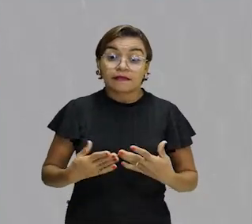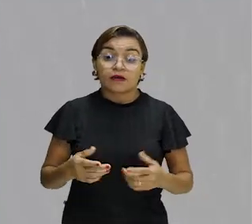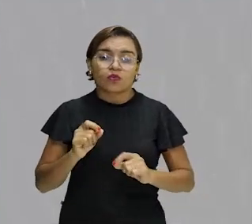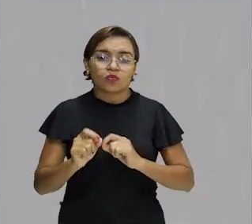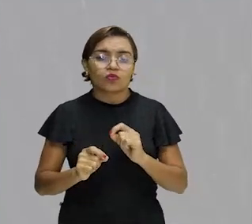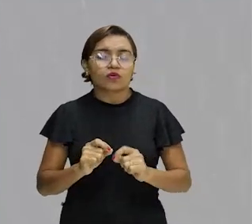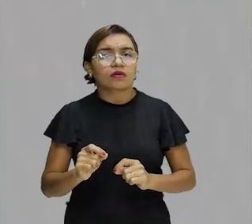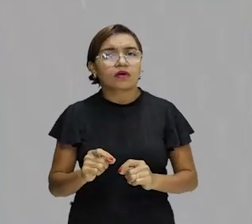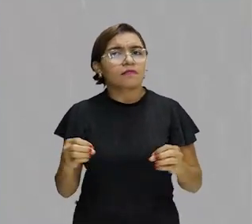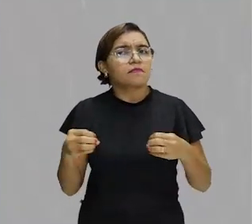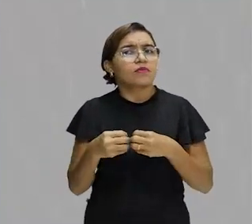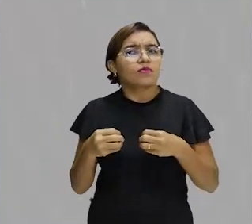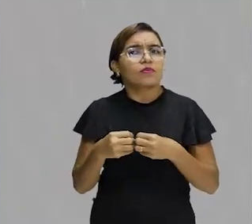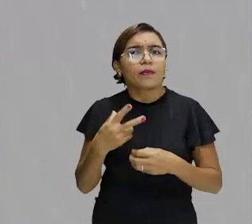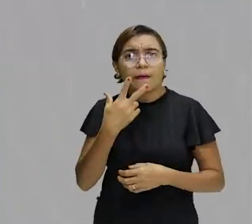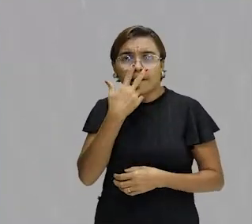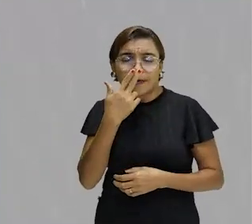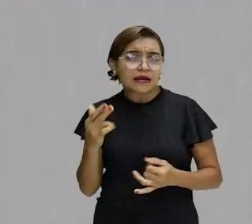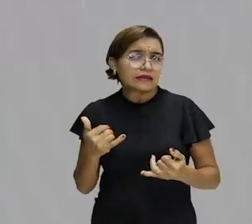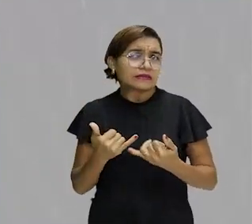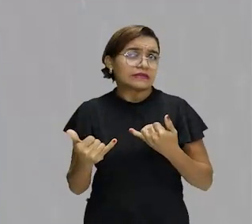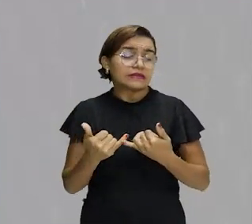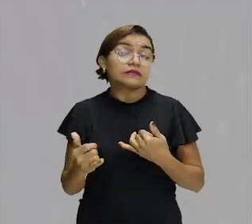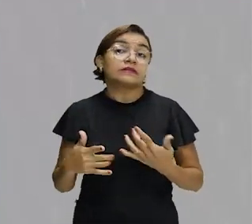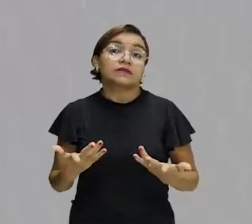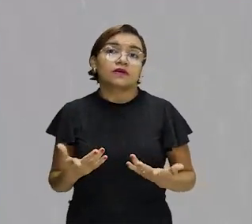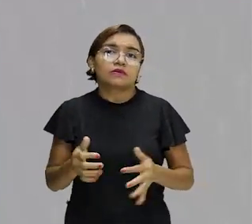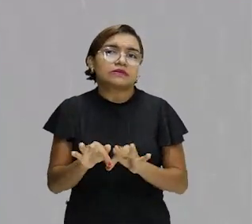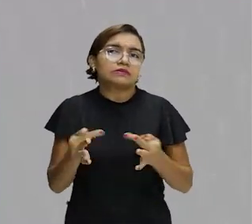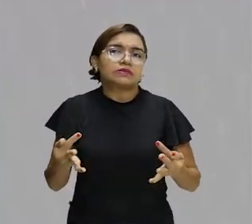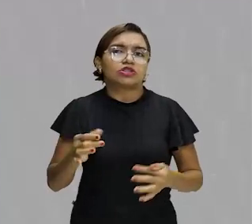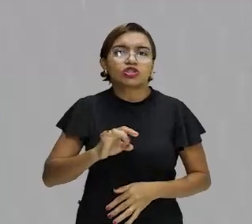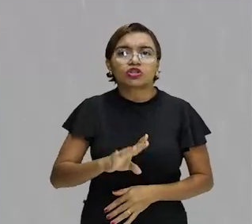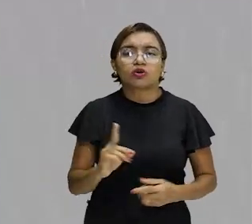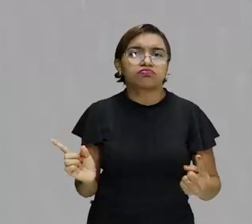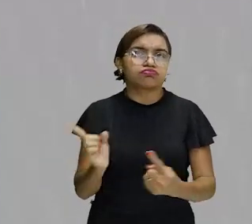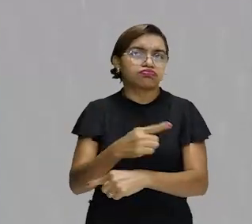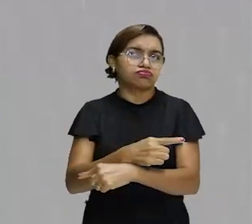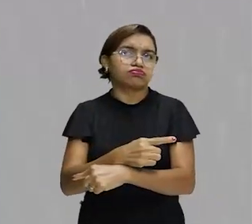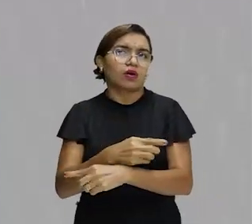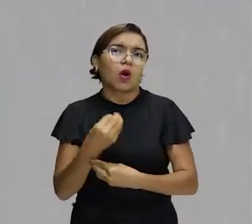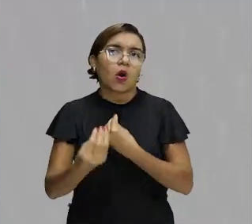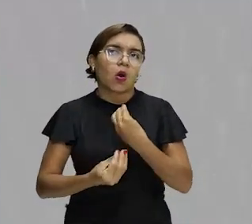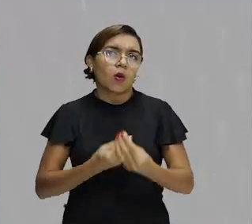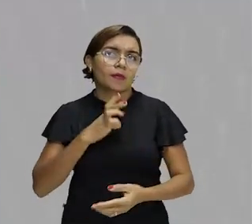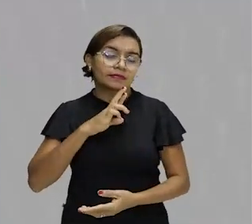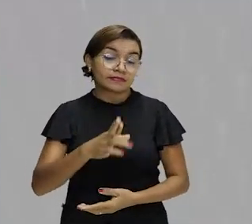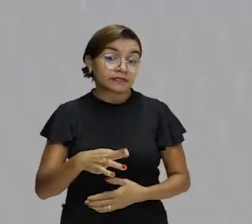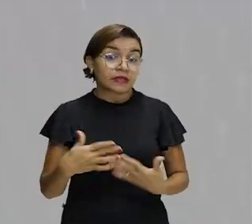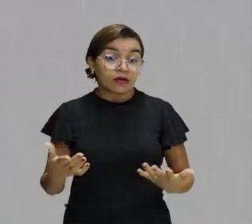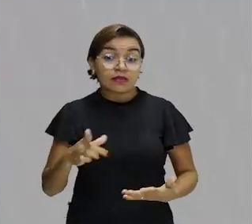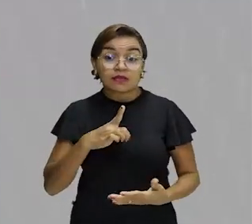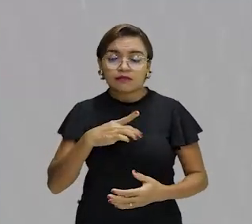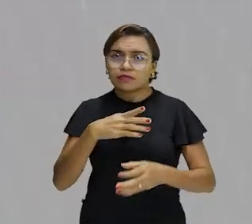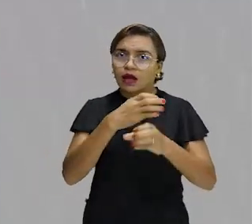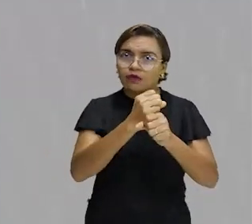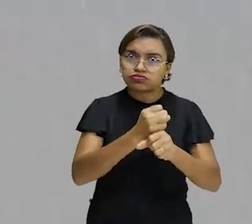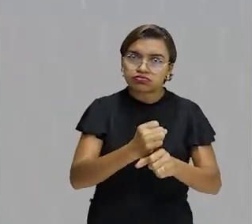nome, era o conjunto do contradomínio, tá? Então, o conjunto imagem, ele é formado por todos os elementos